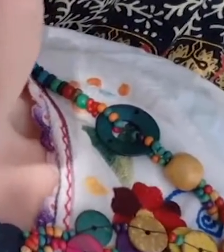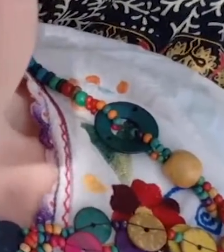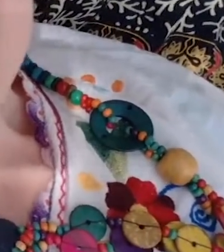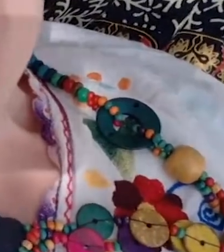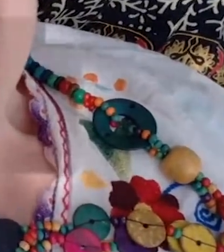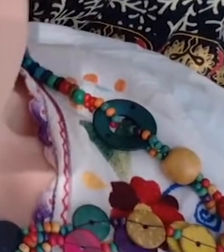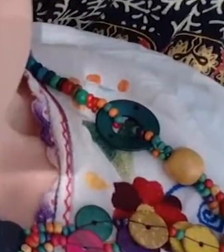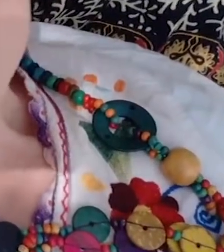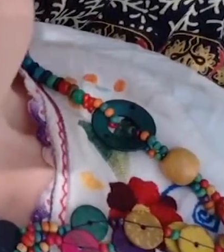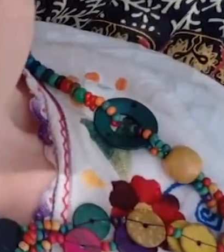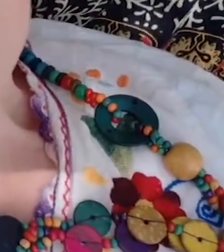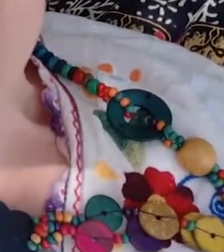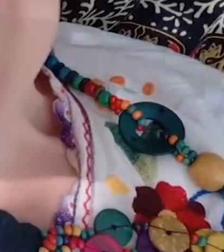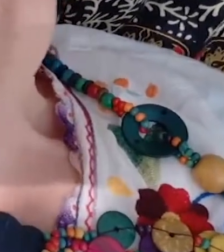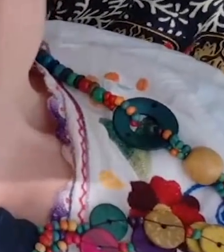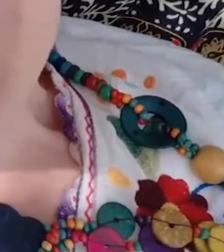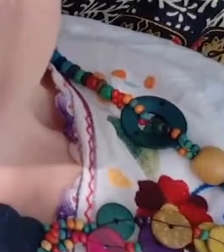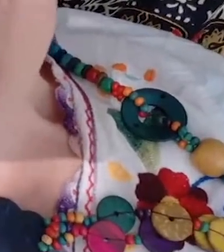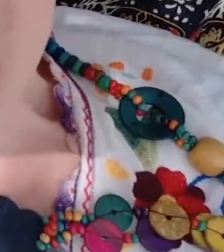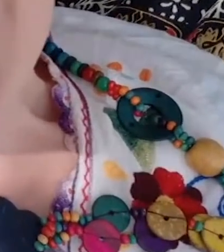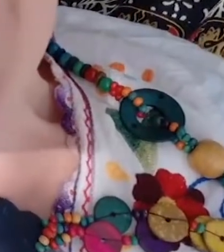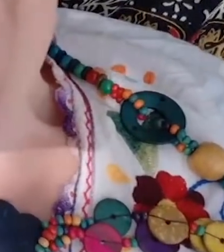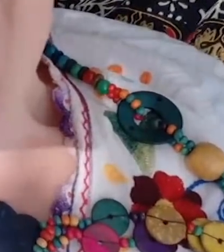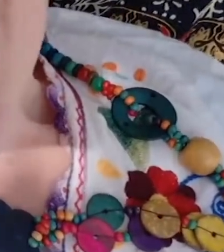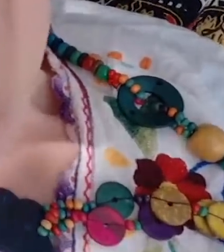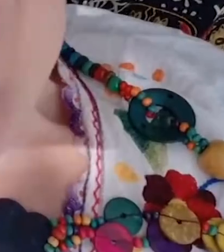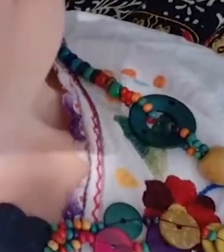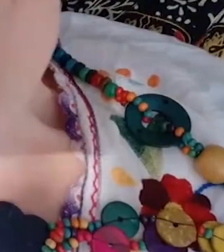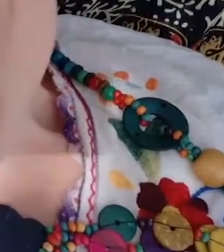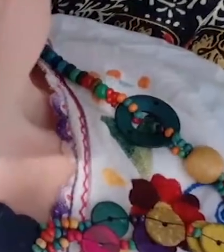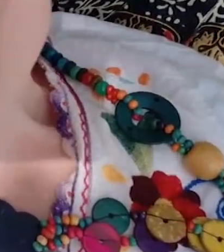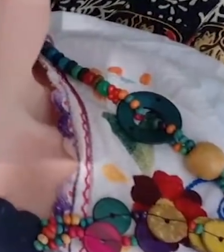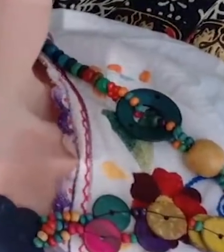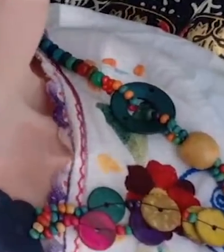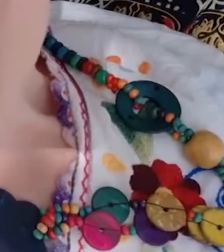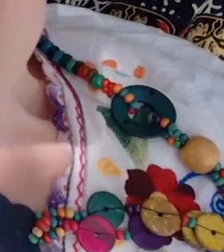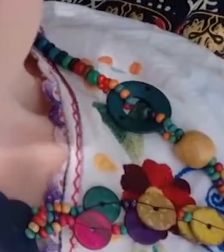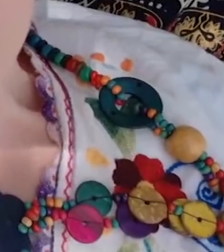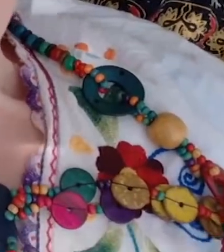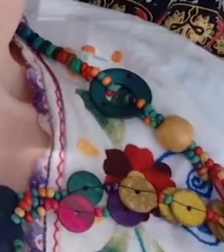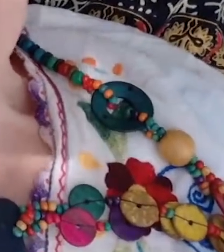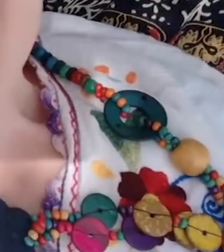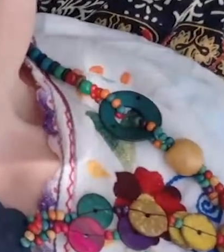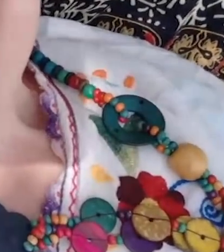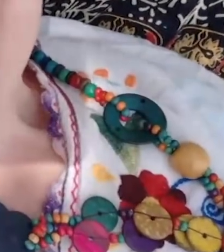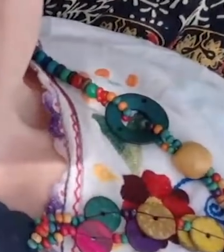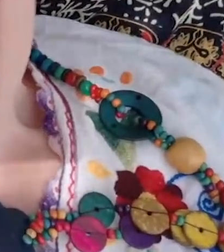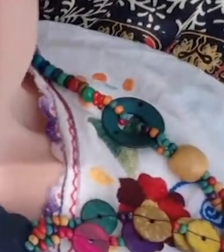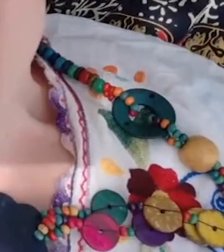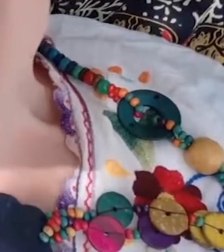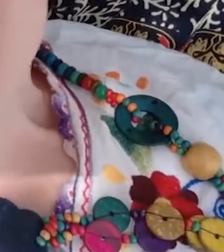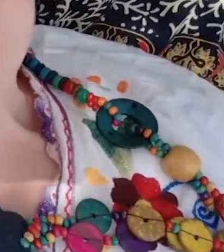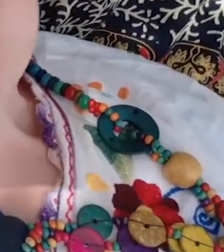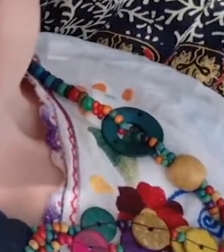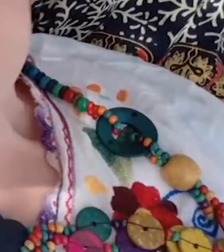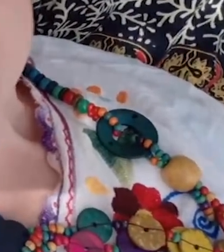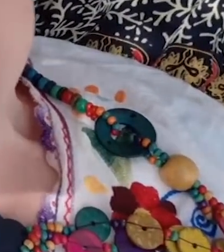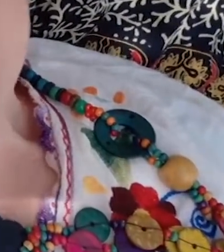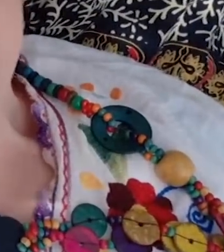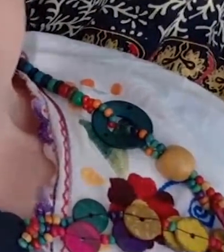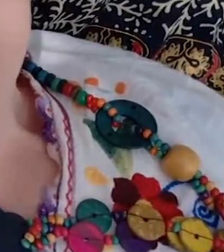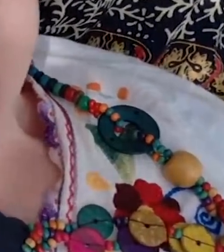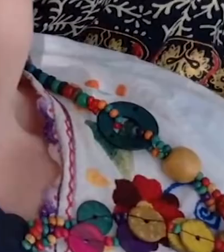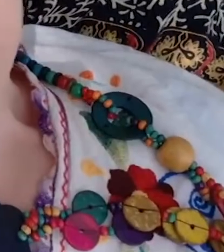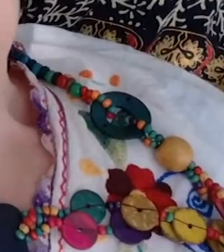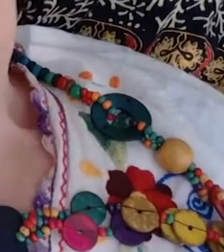deitada no nosso quintal, no jardim da nossa infância, ao pé do nosso pé de poesia, aguardando vocês